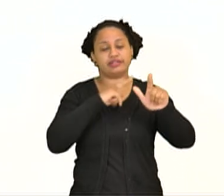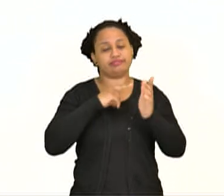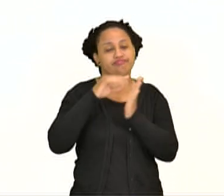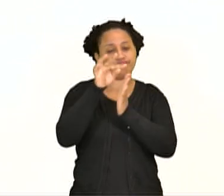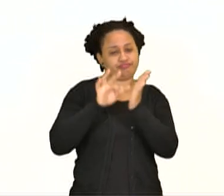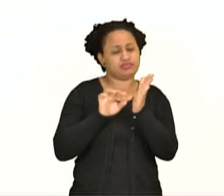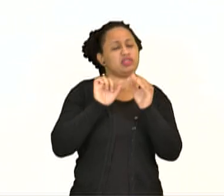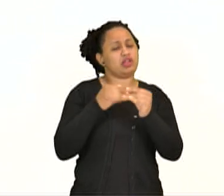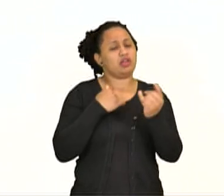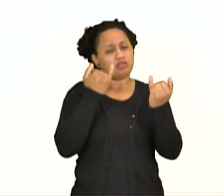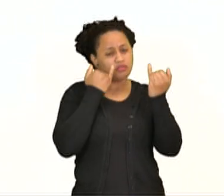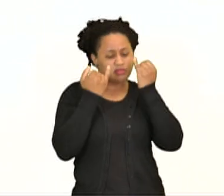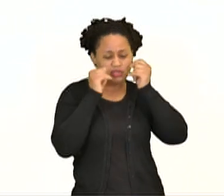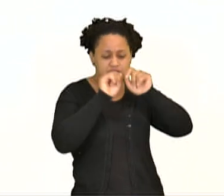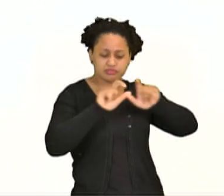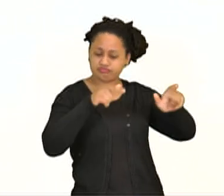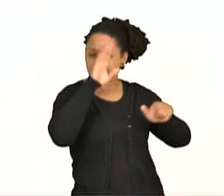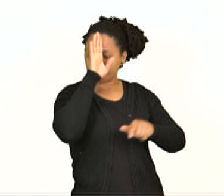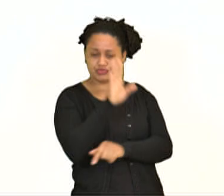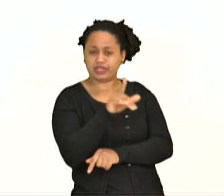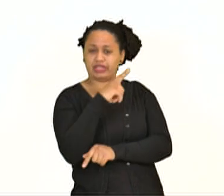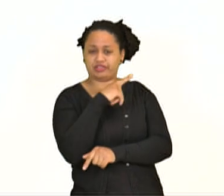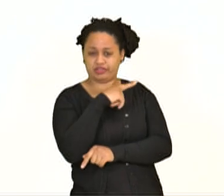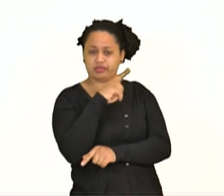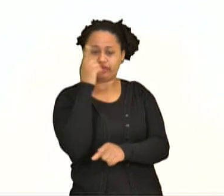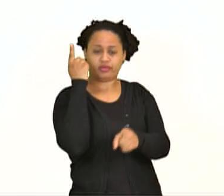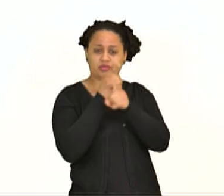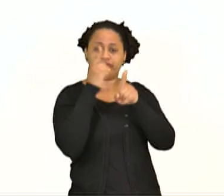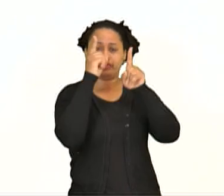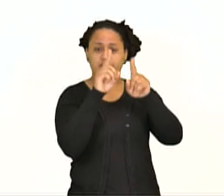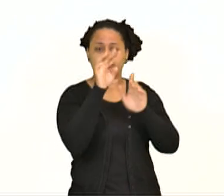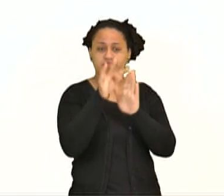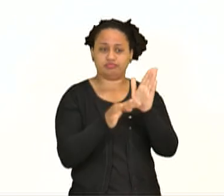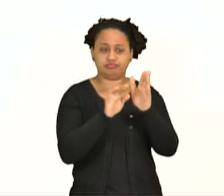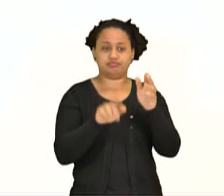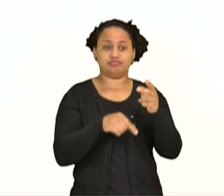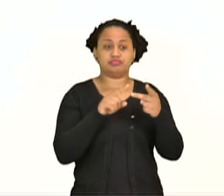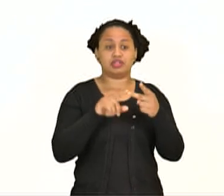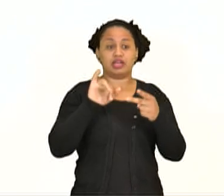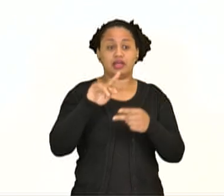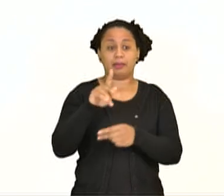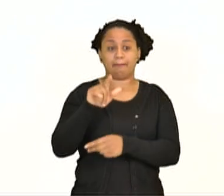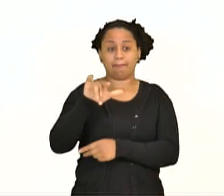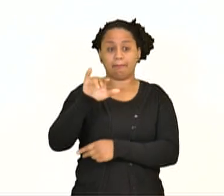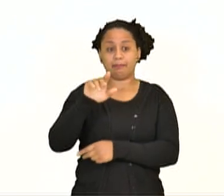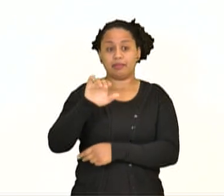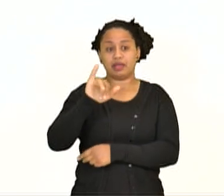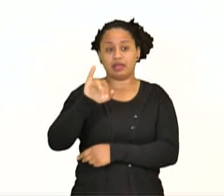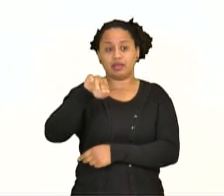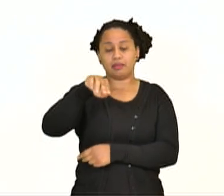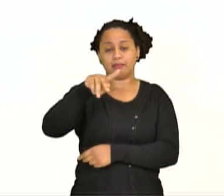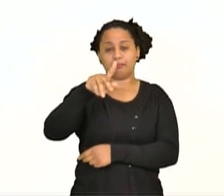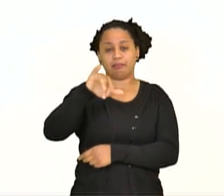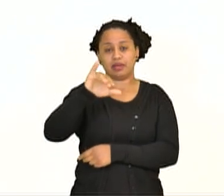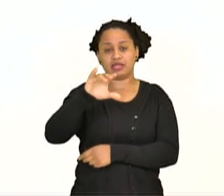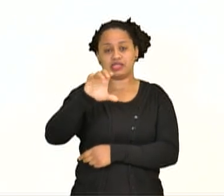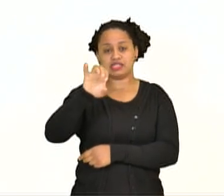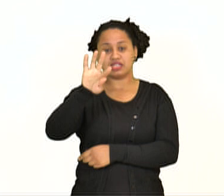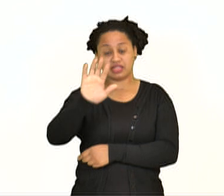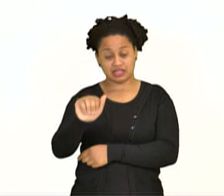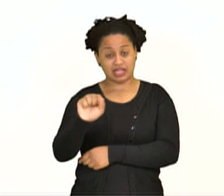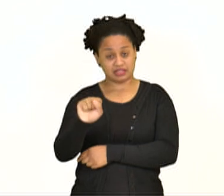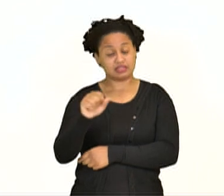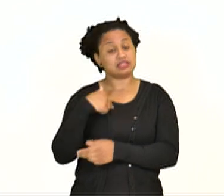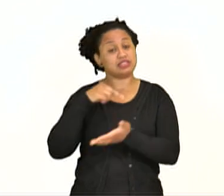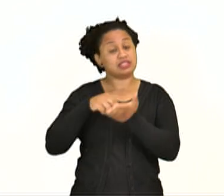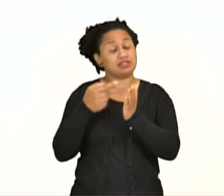são aquelas informações que estão escritas diretamente no texto. Implícitas são informações que nós temos que interpretar.